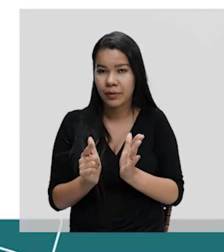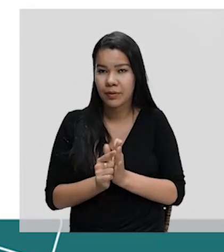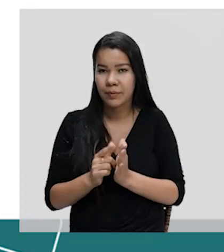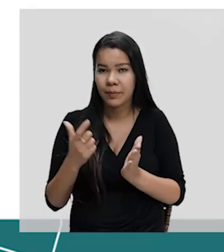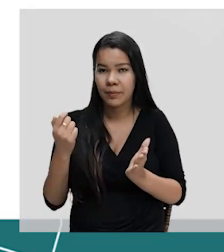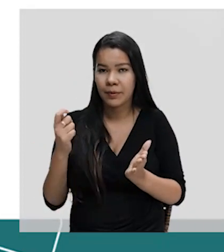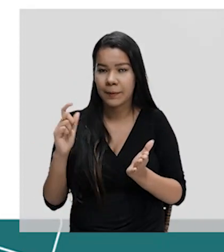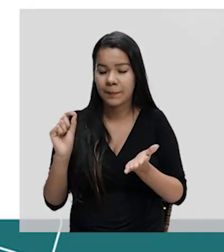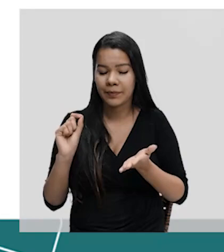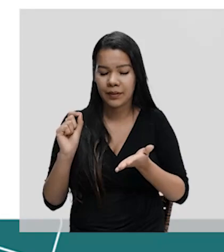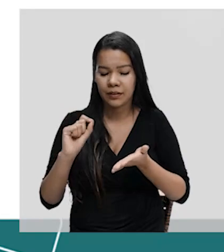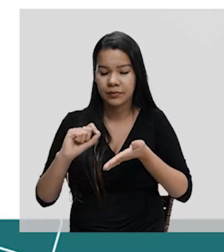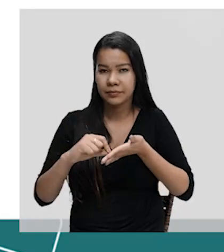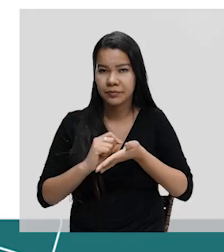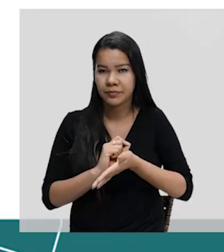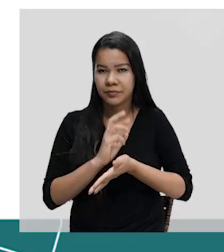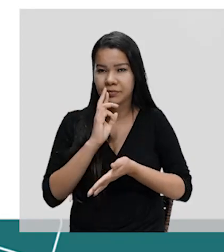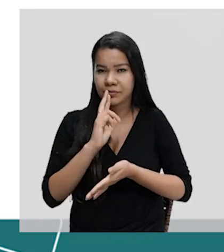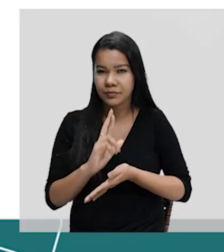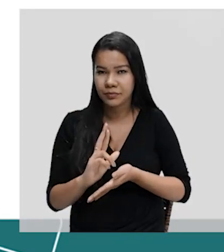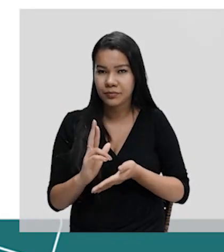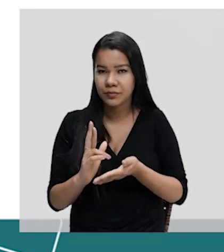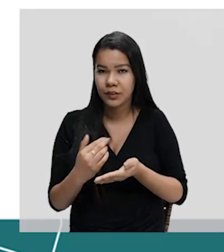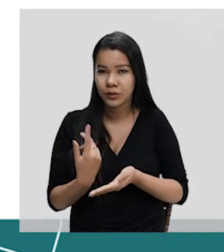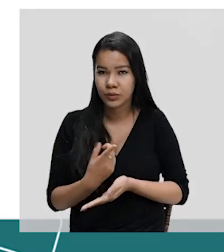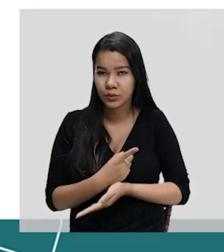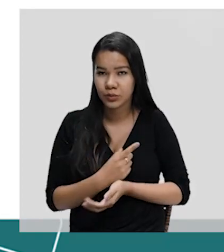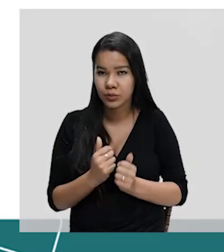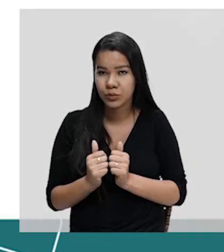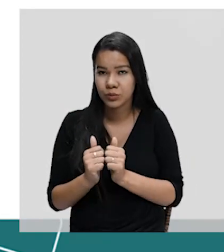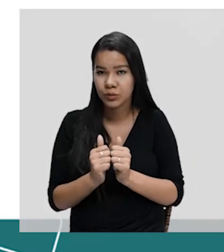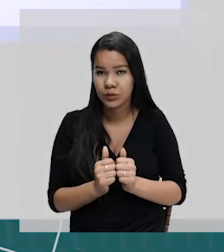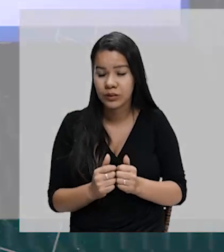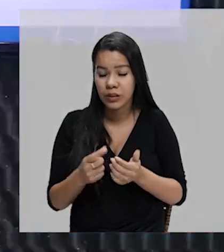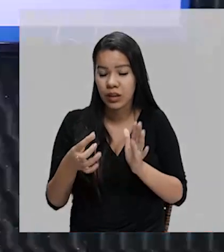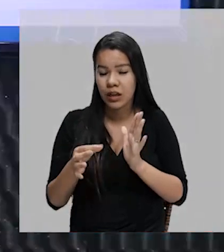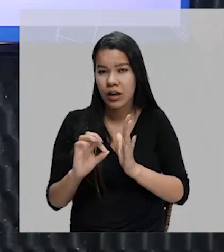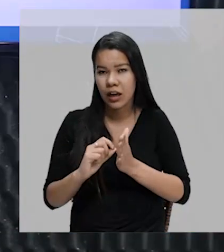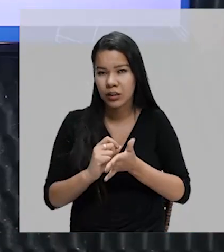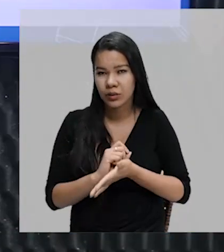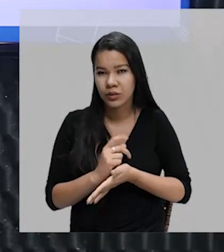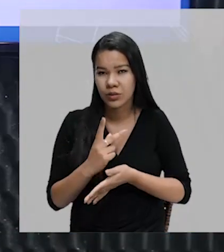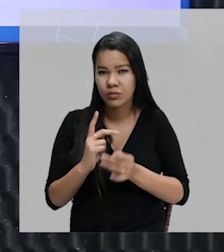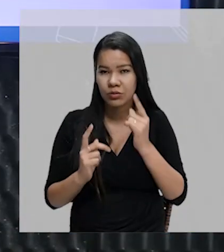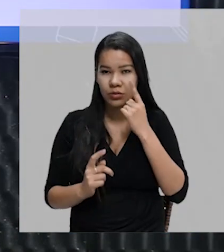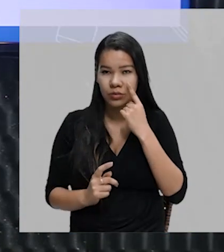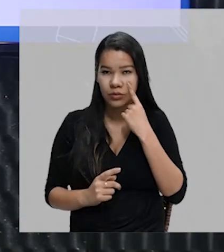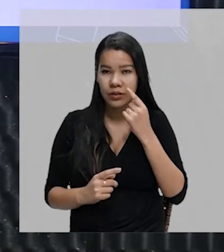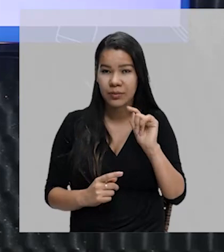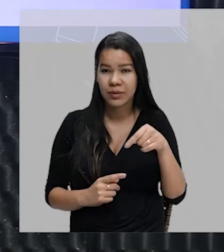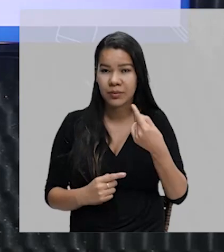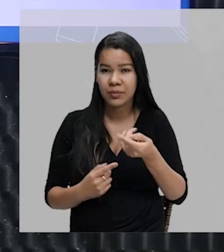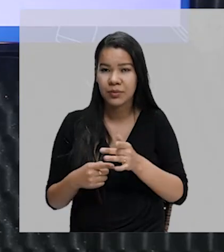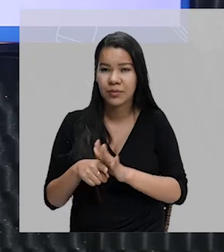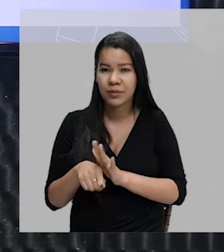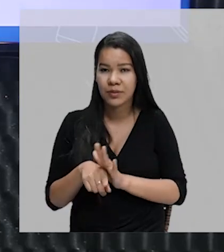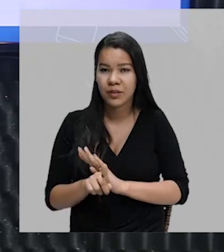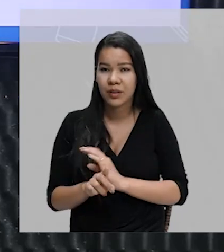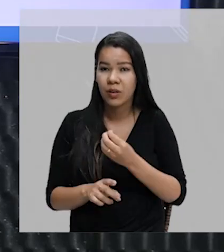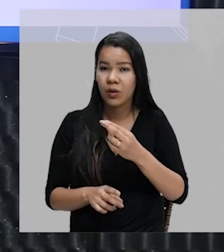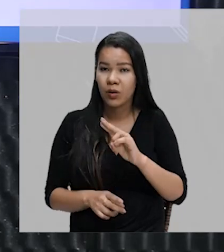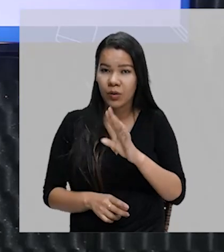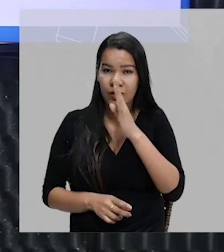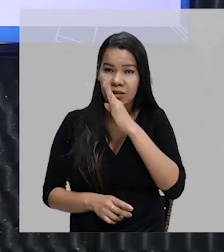aqui as questões. Tá ok? Anote suas dúvidas para que você possa pesquisar posteriormente ou